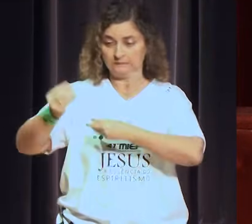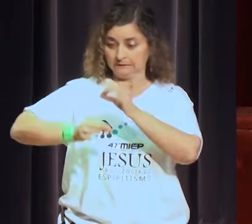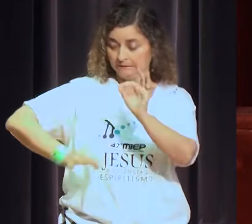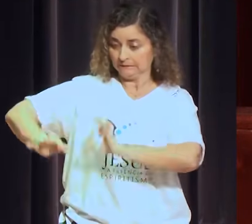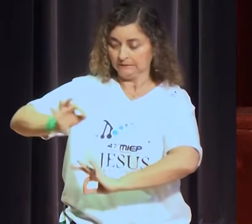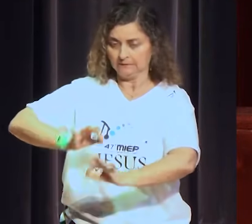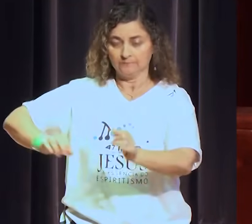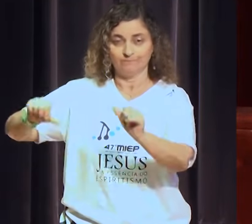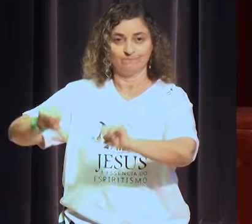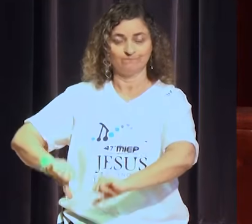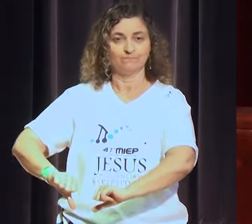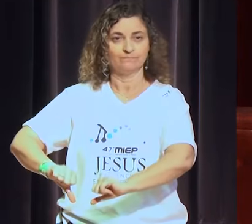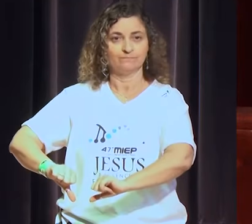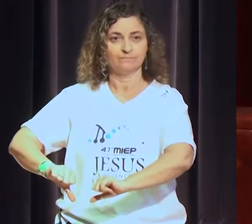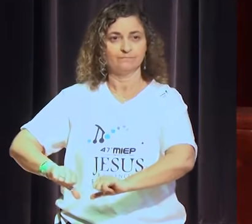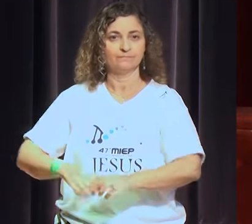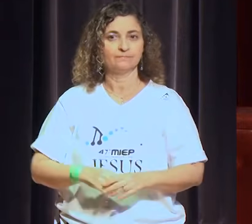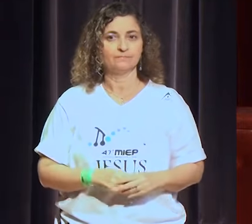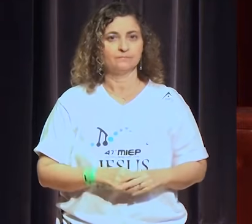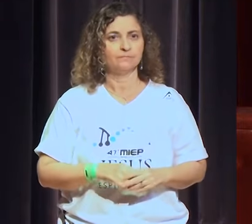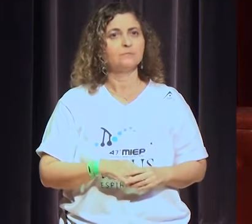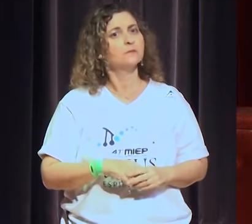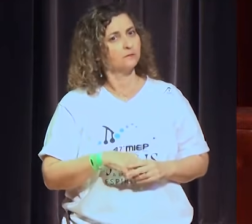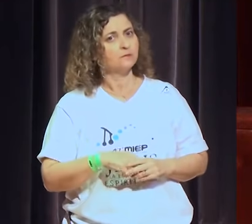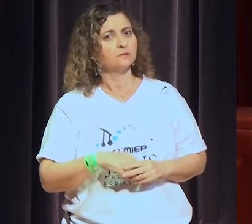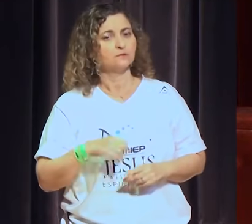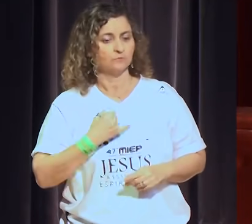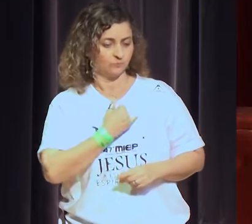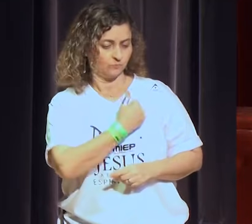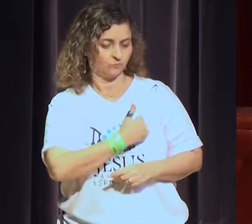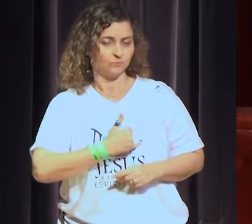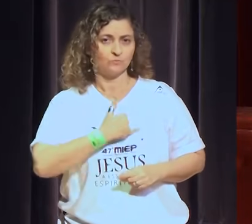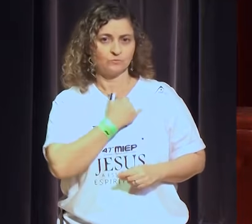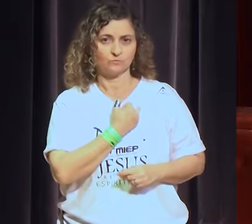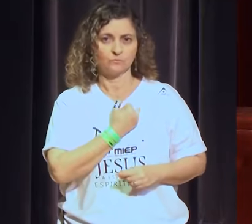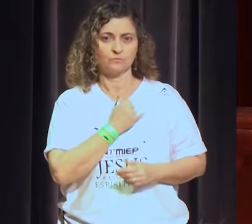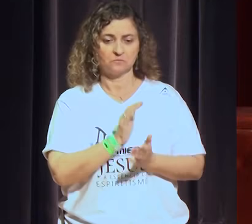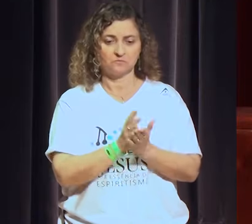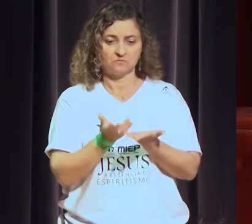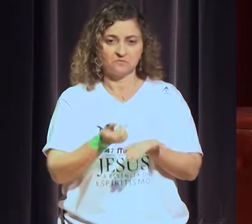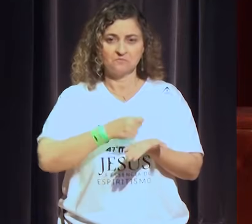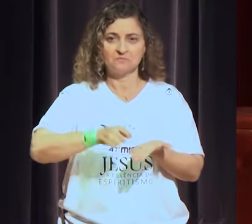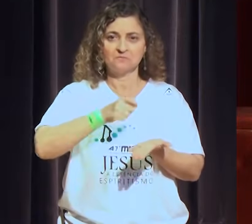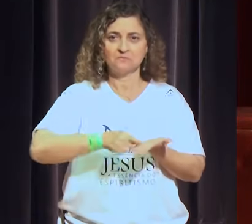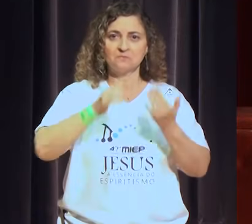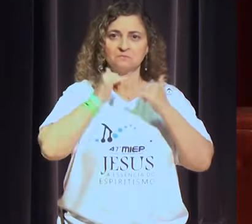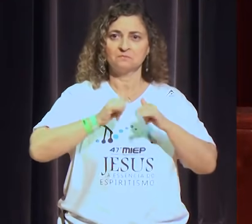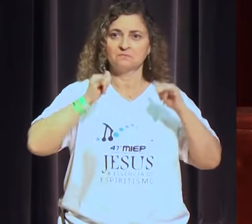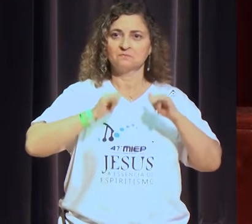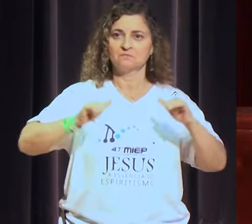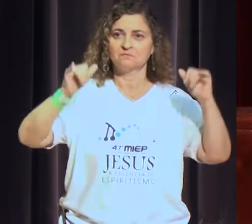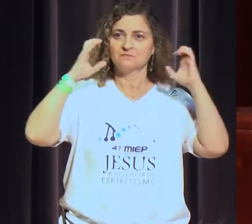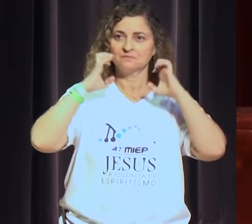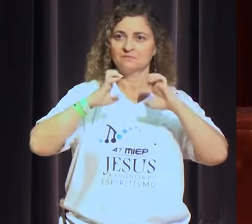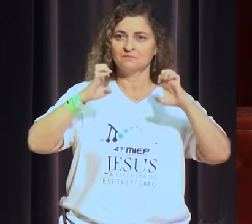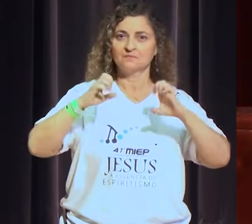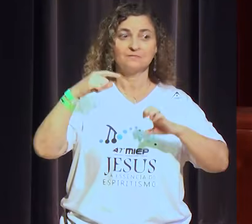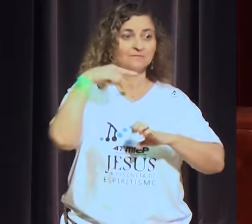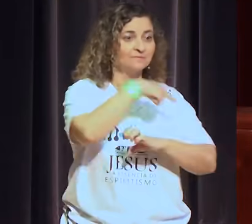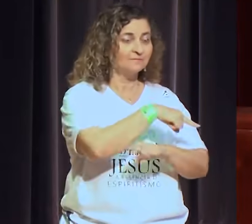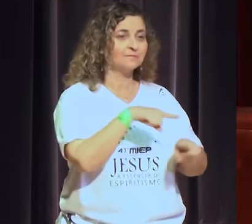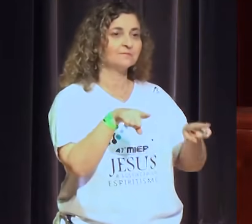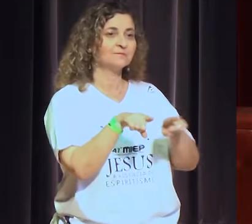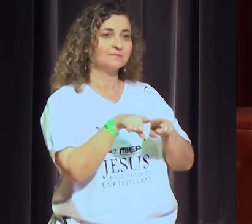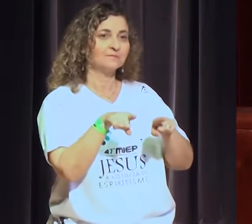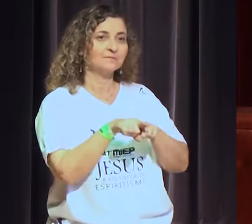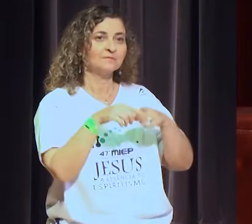Olha que coisa, que o evangelho de João, evangelista, começa assim, enarché